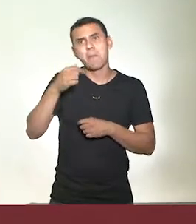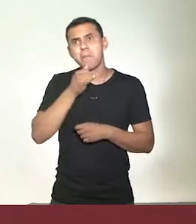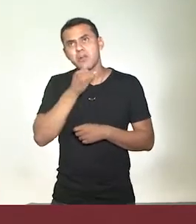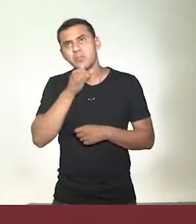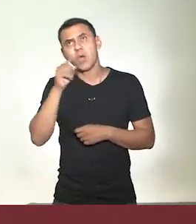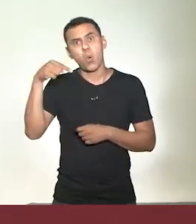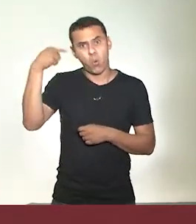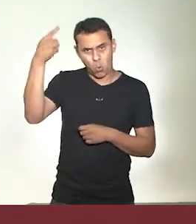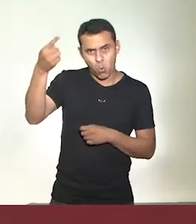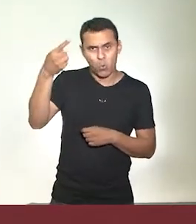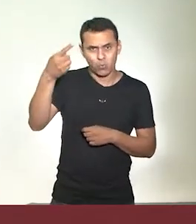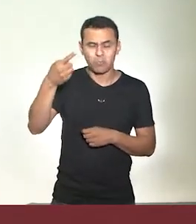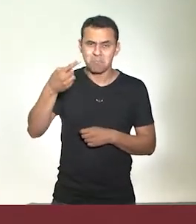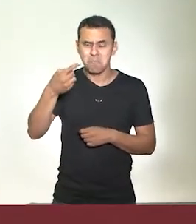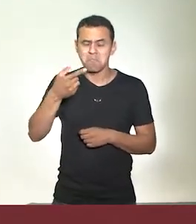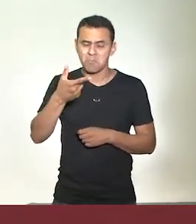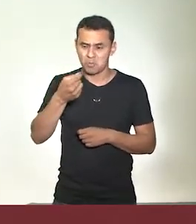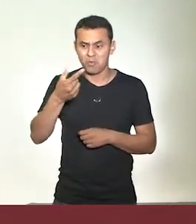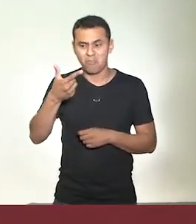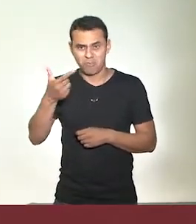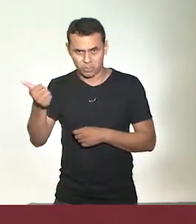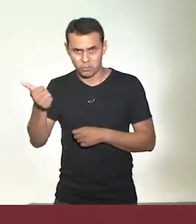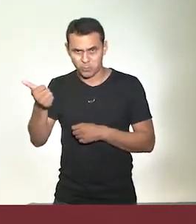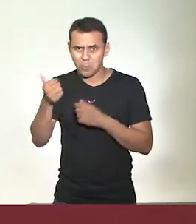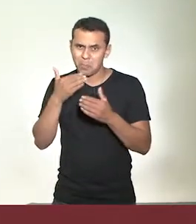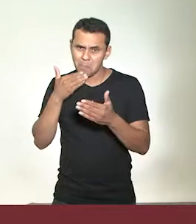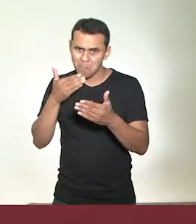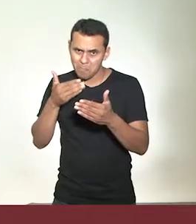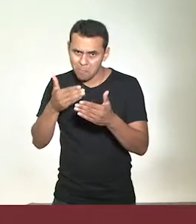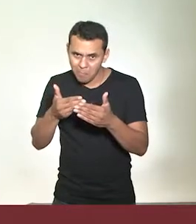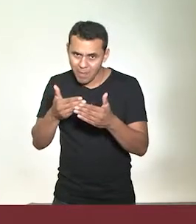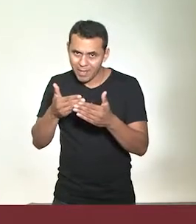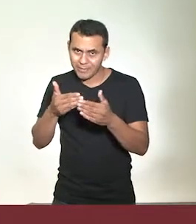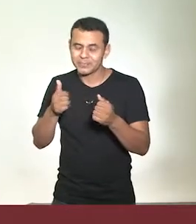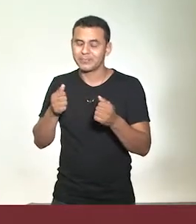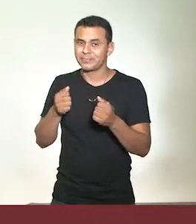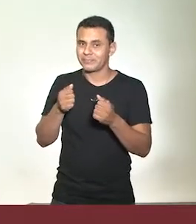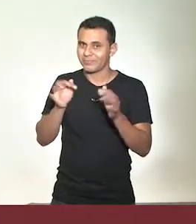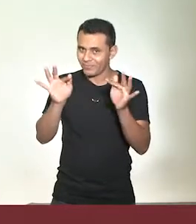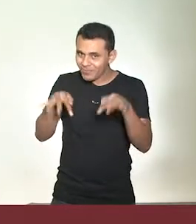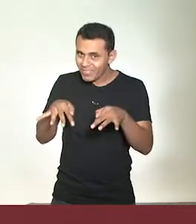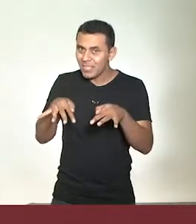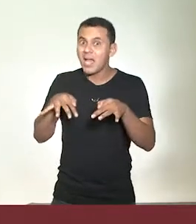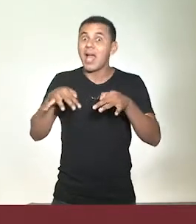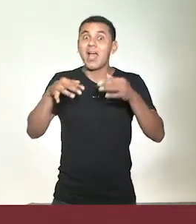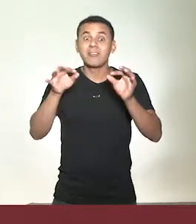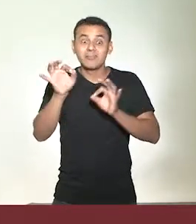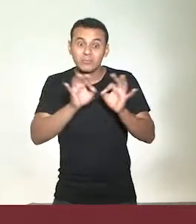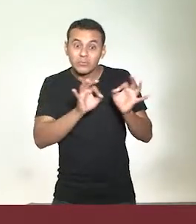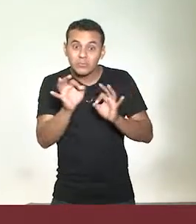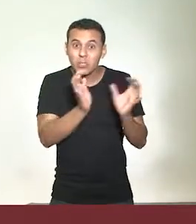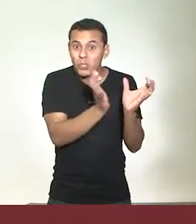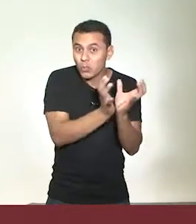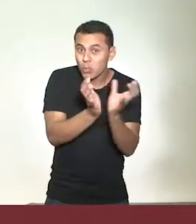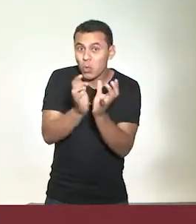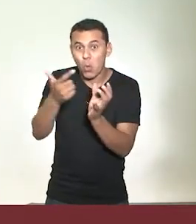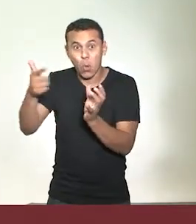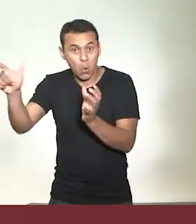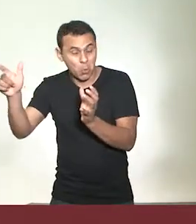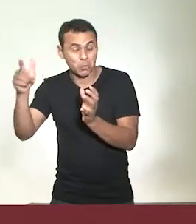menos no final do ano de 2021 nós tenhamos outra composição né de grupo temático